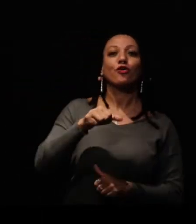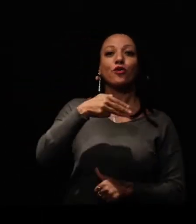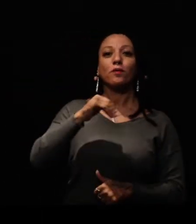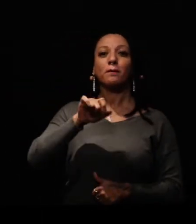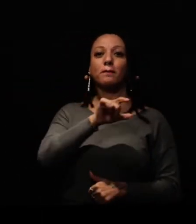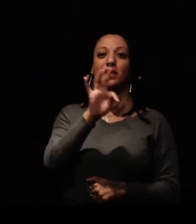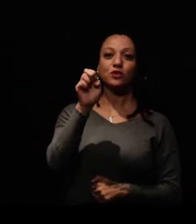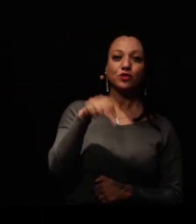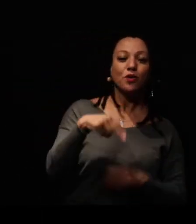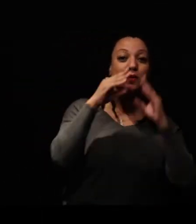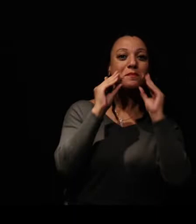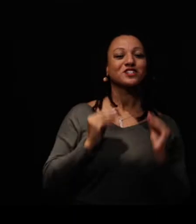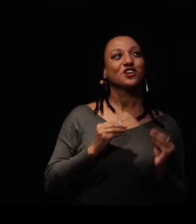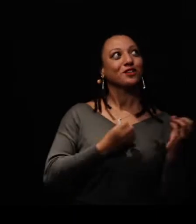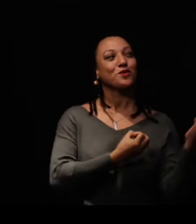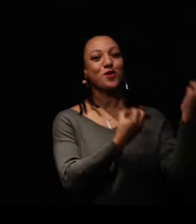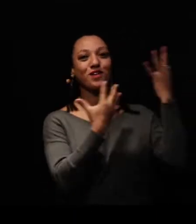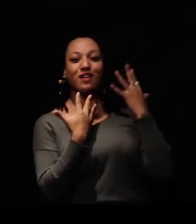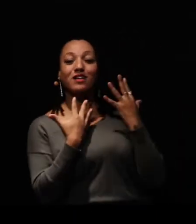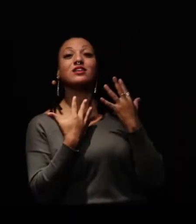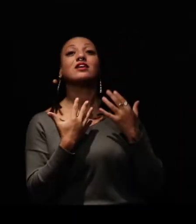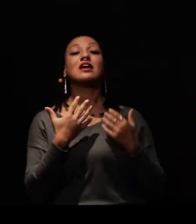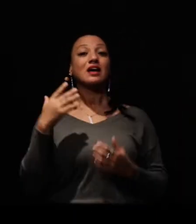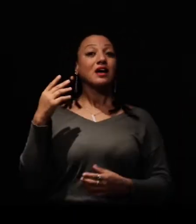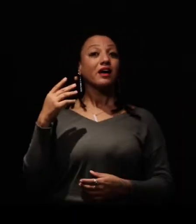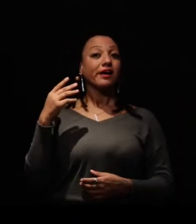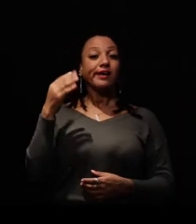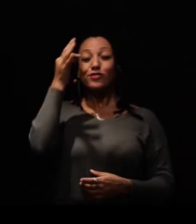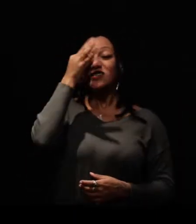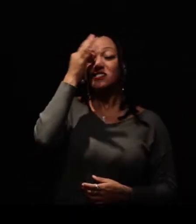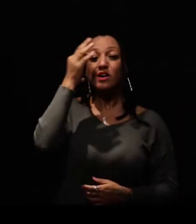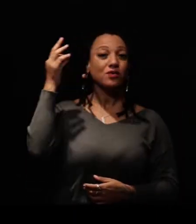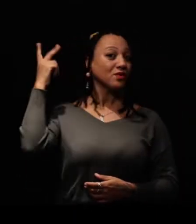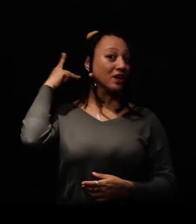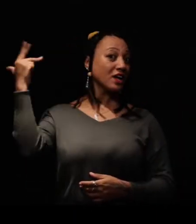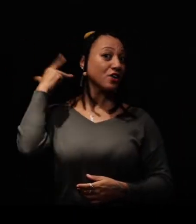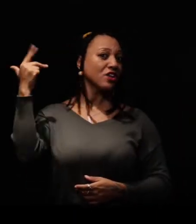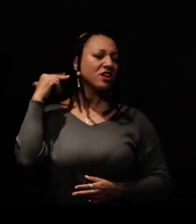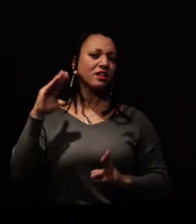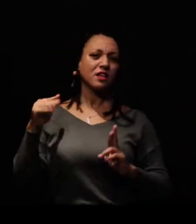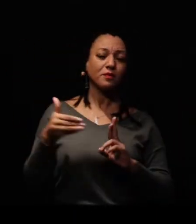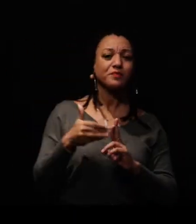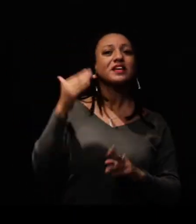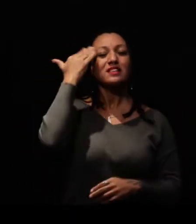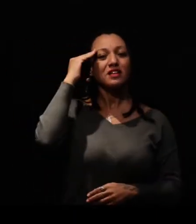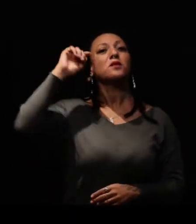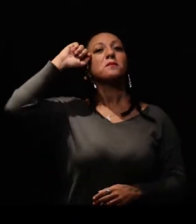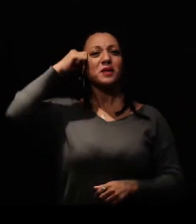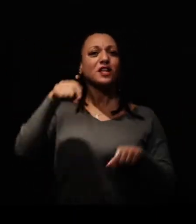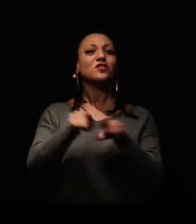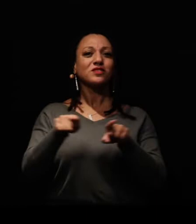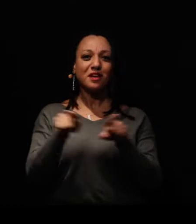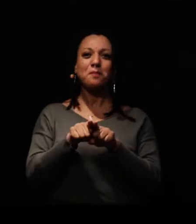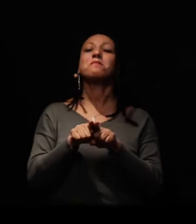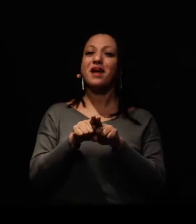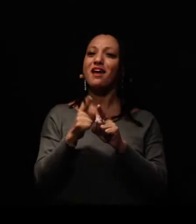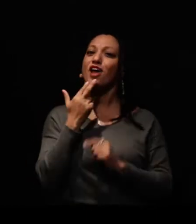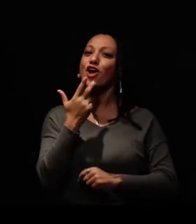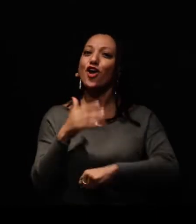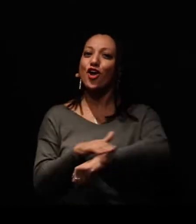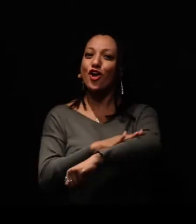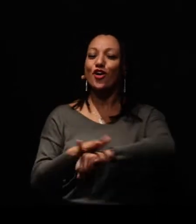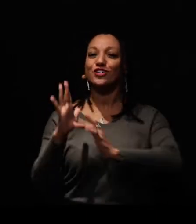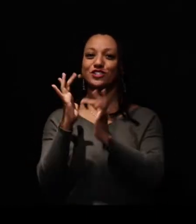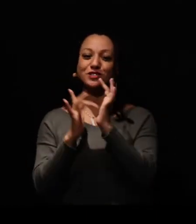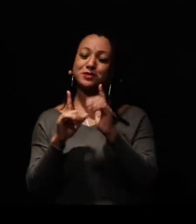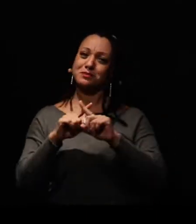Machado de Assis, venho pra dar uma iluminada. De Carolina Maria de Jesus a Conceição Evaristo. E todos entendam que preta também é a cor de Cristo.